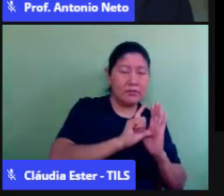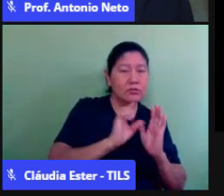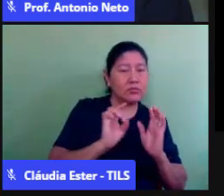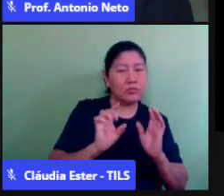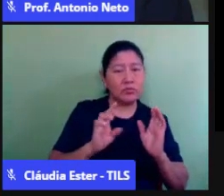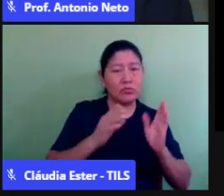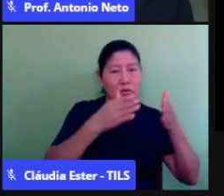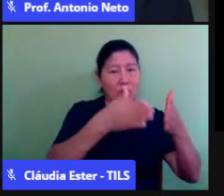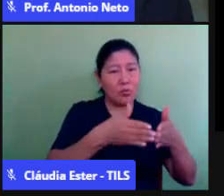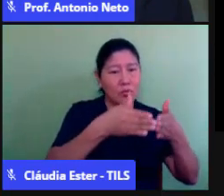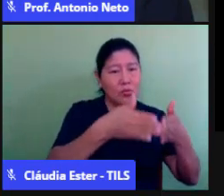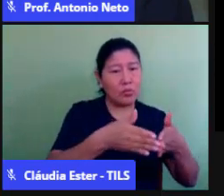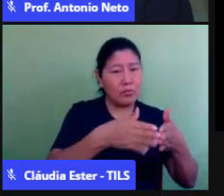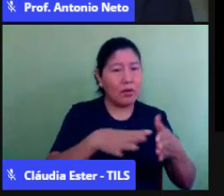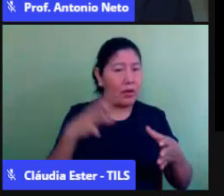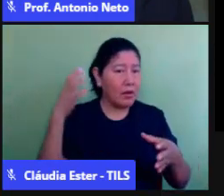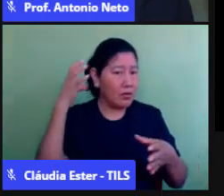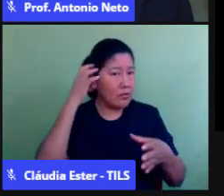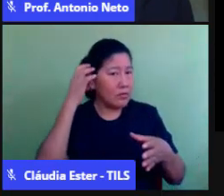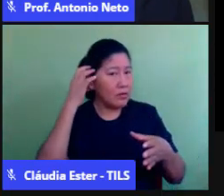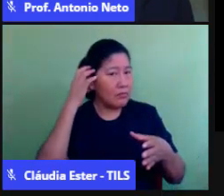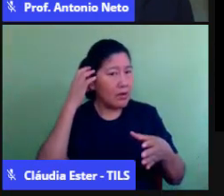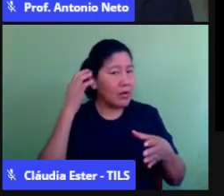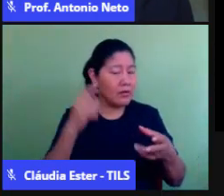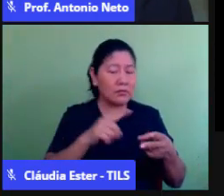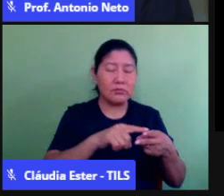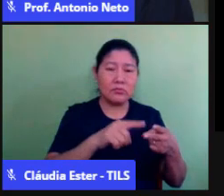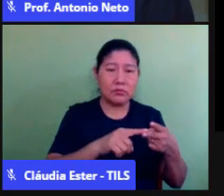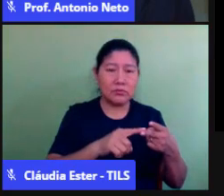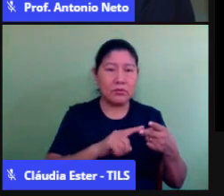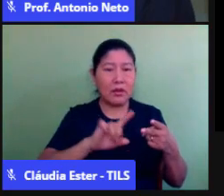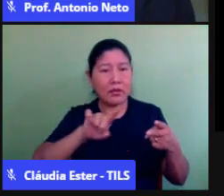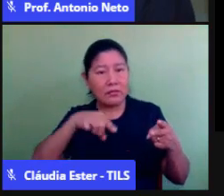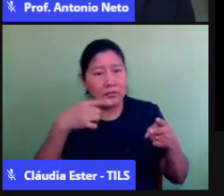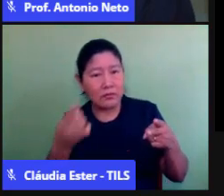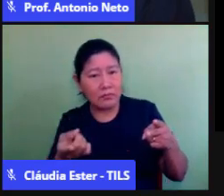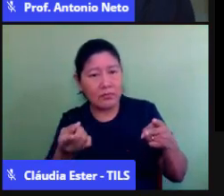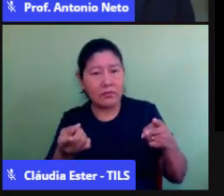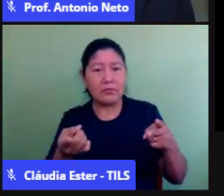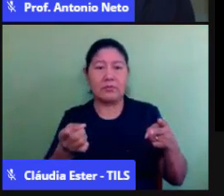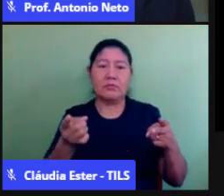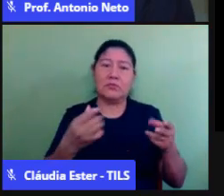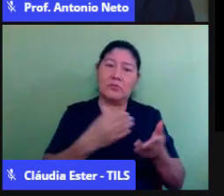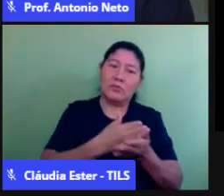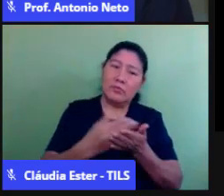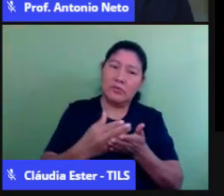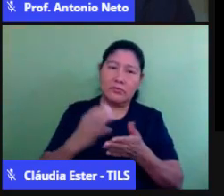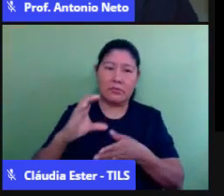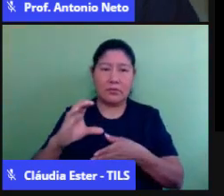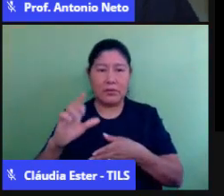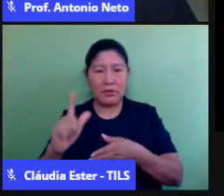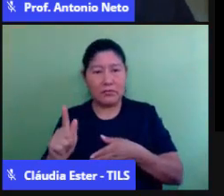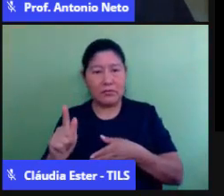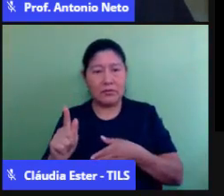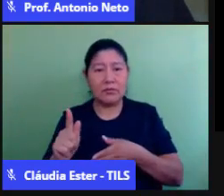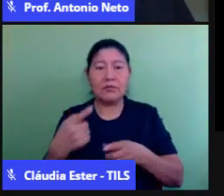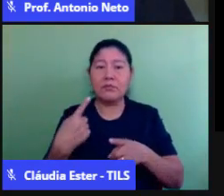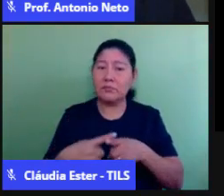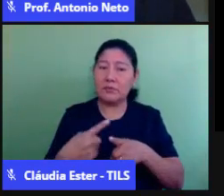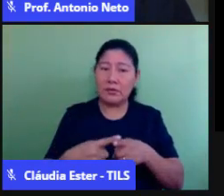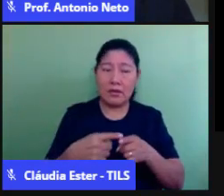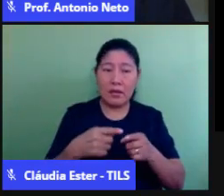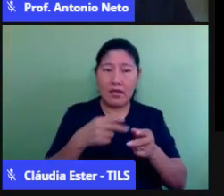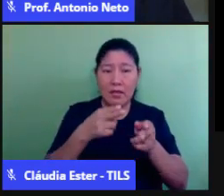porque faziam-se os trajetos de navegação. E quando passou a ferrovia aqui,